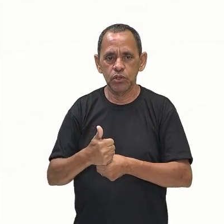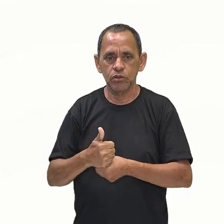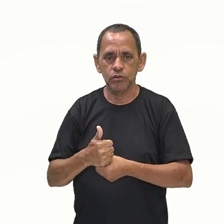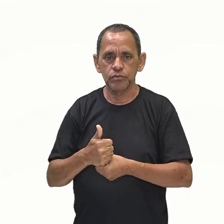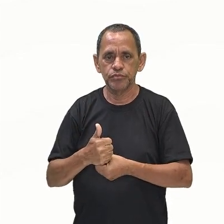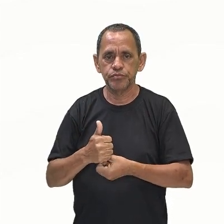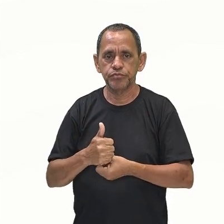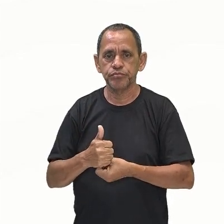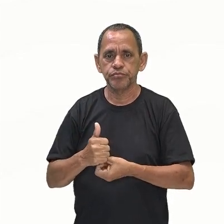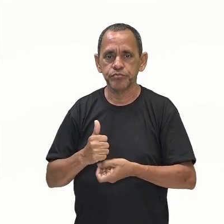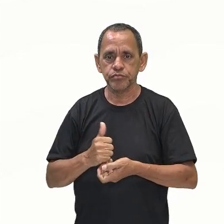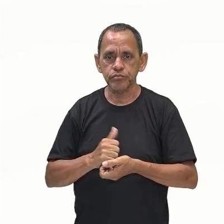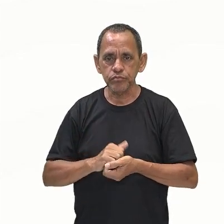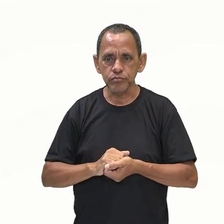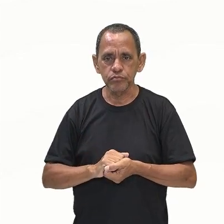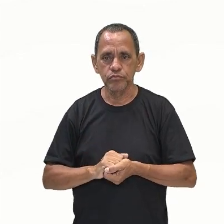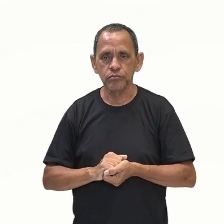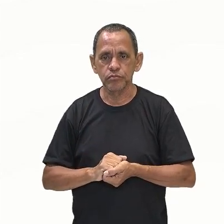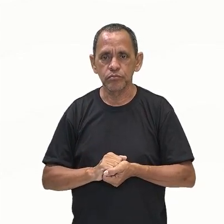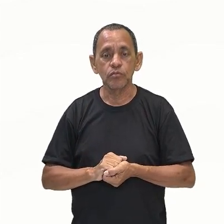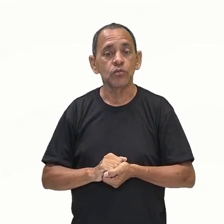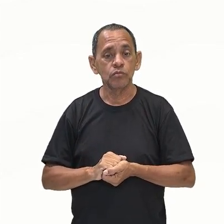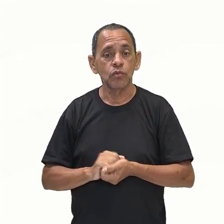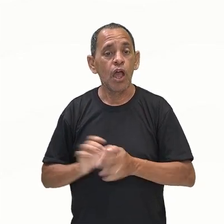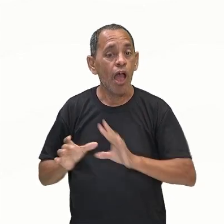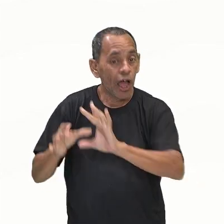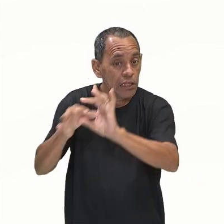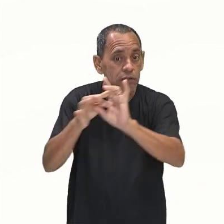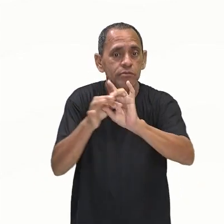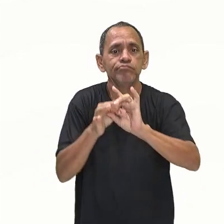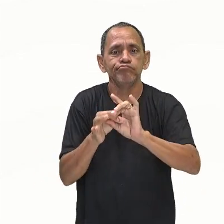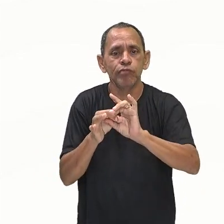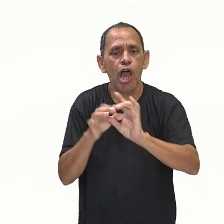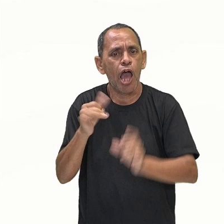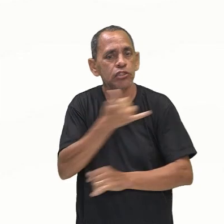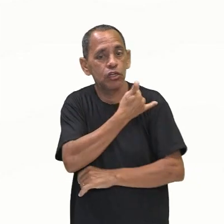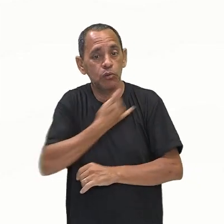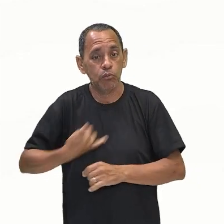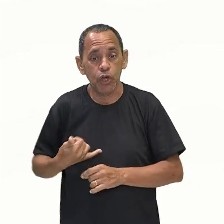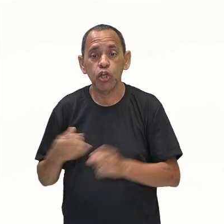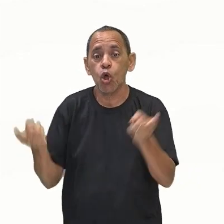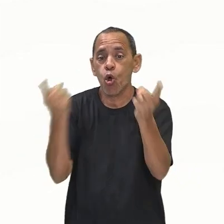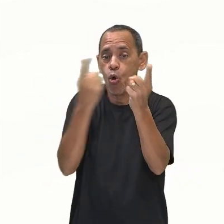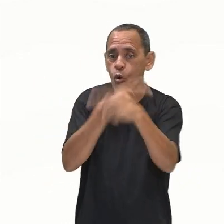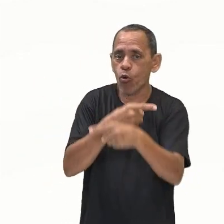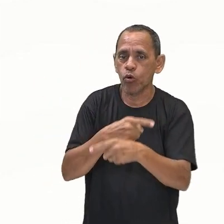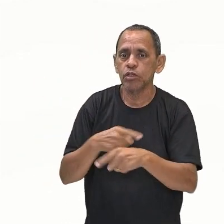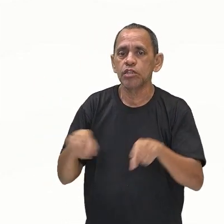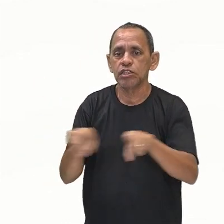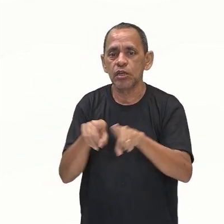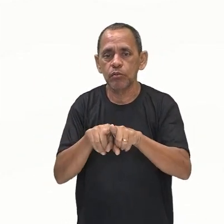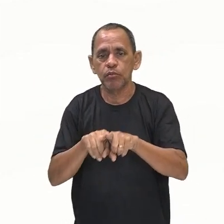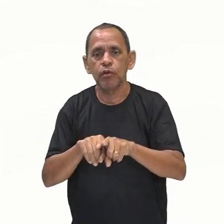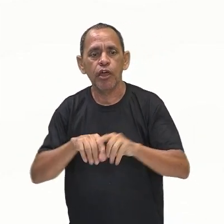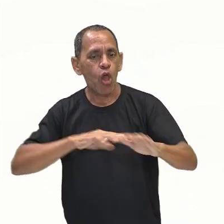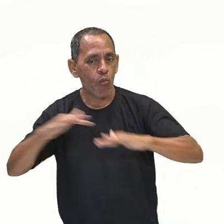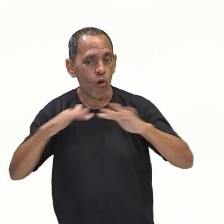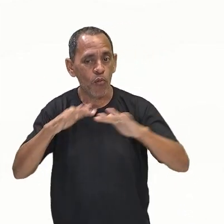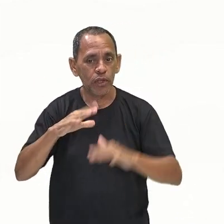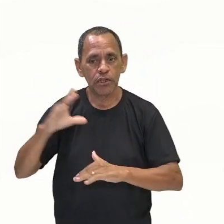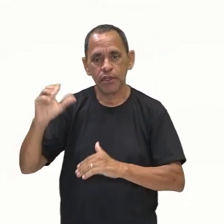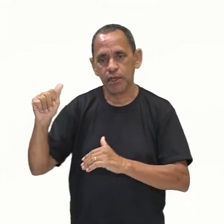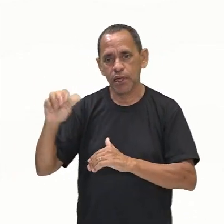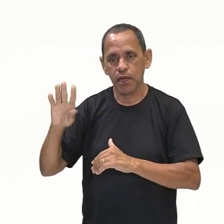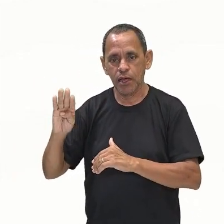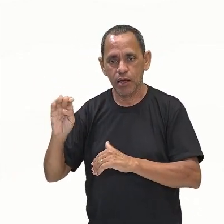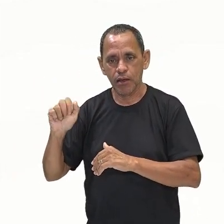vai ficar aliada ao Império contra o movimento da cabanagem, e como forma